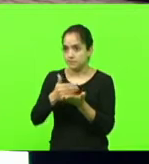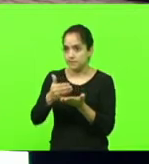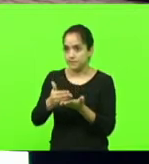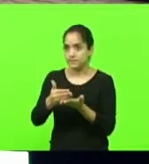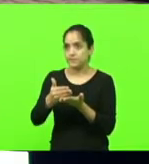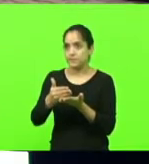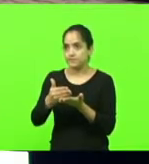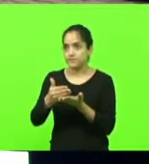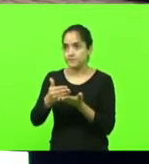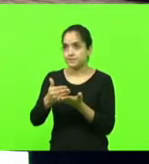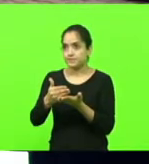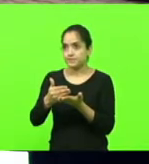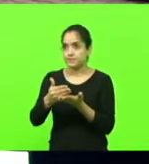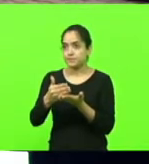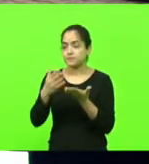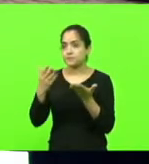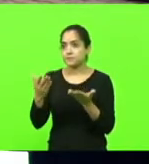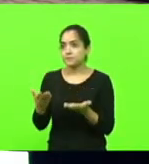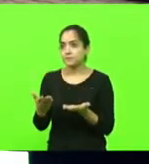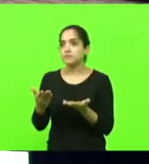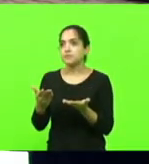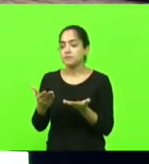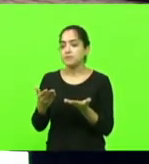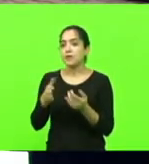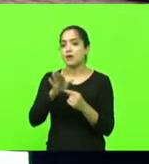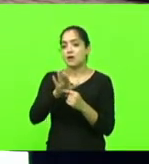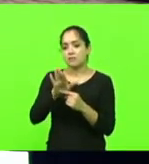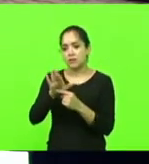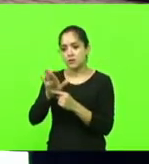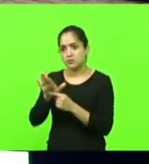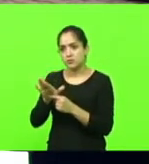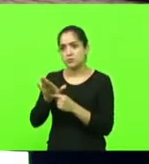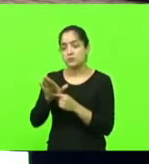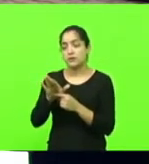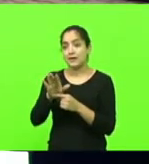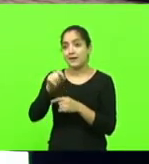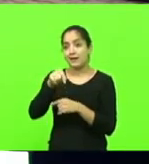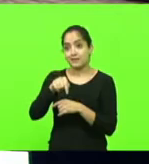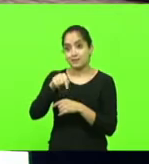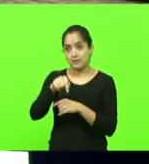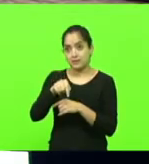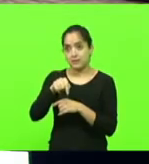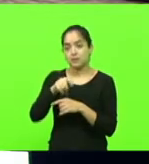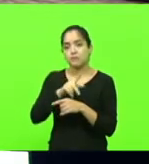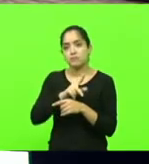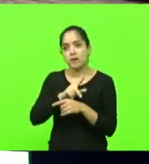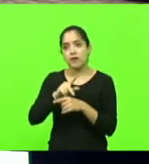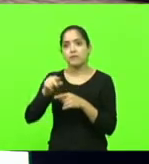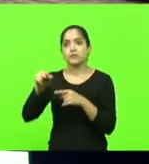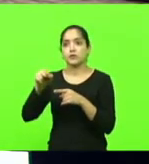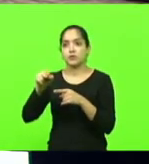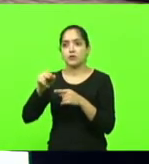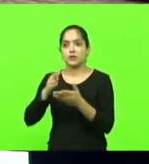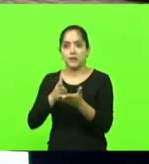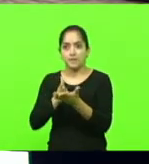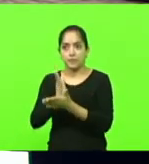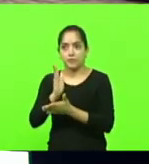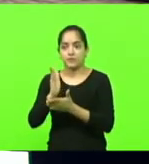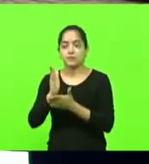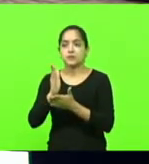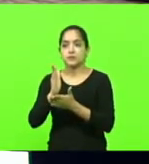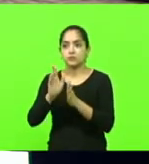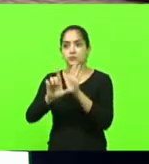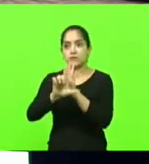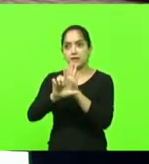Eu acho que coloca as coisas no seu devido lugar. Aqui nós tivemos a vitória da aprovação da lei proposta, do projeto de lei